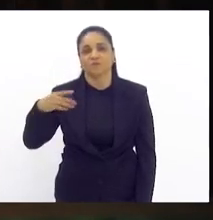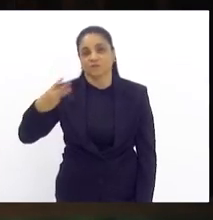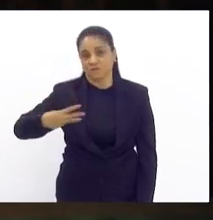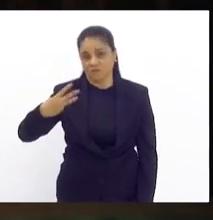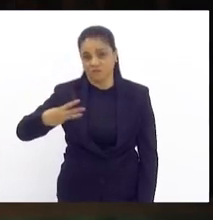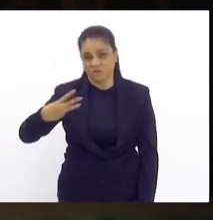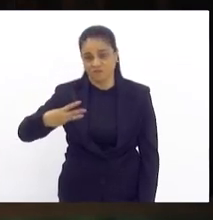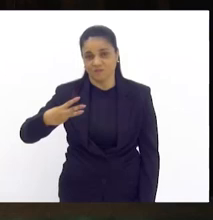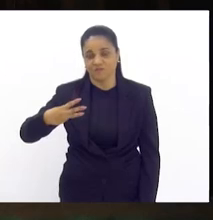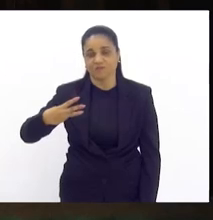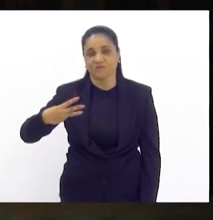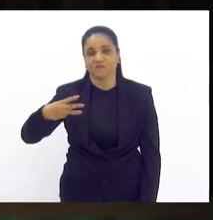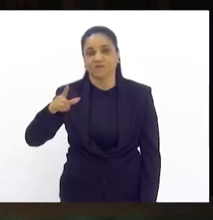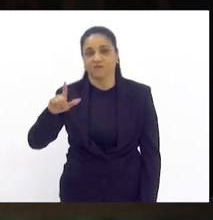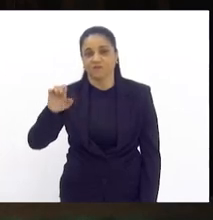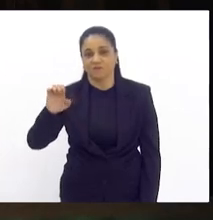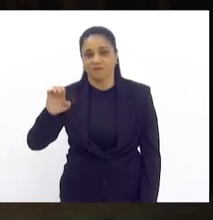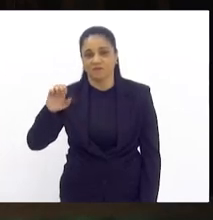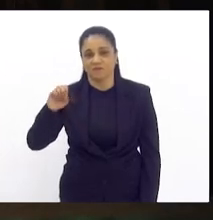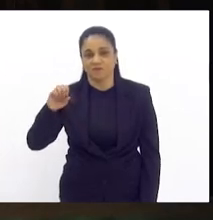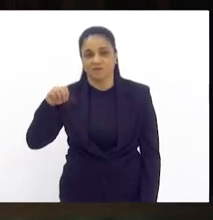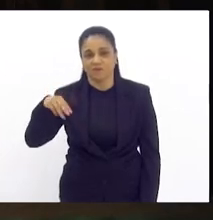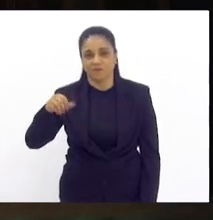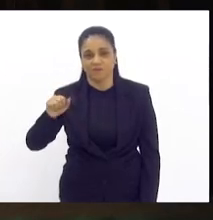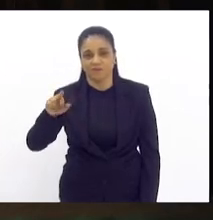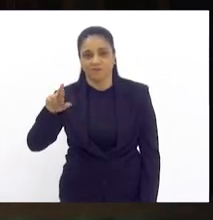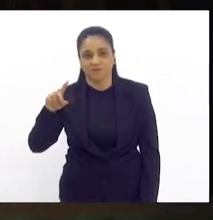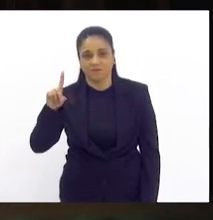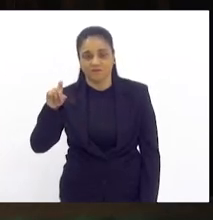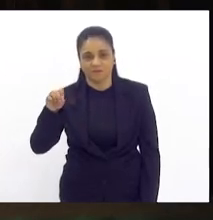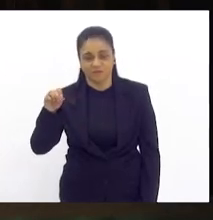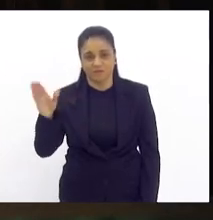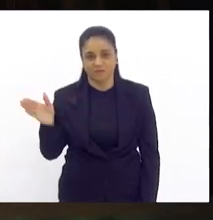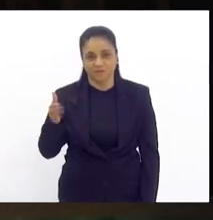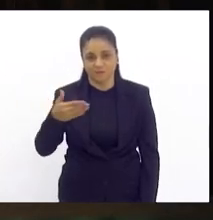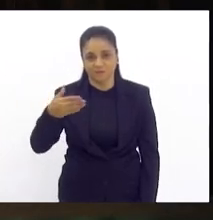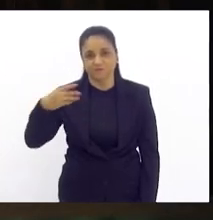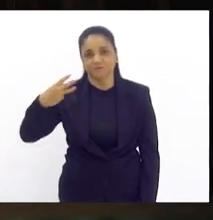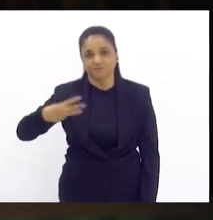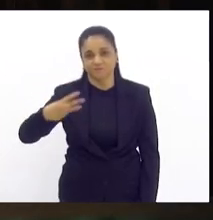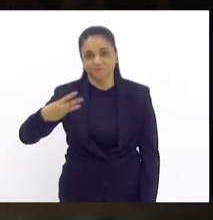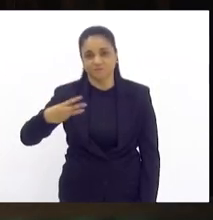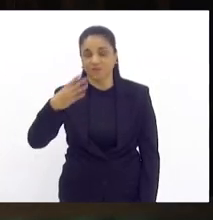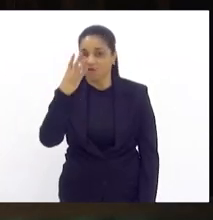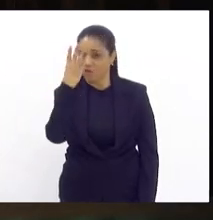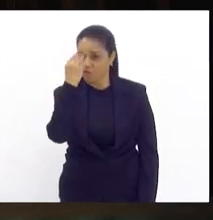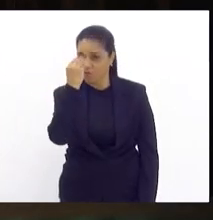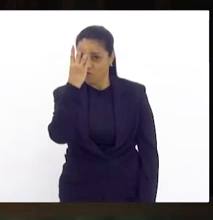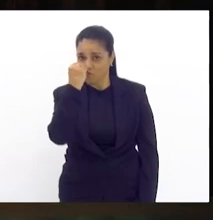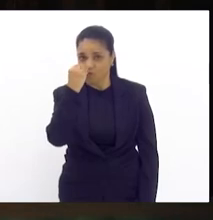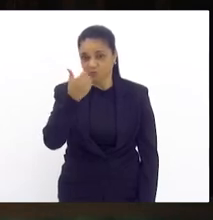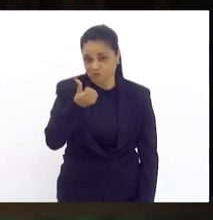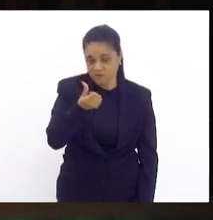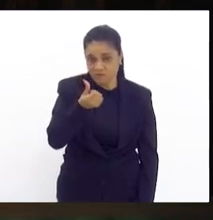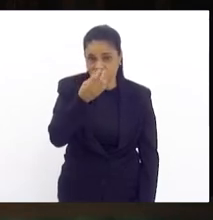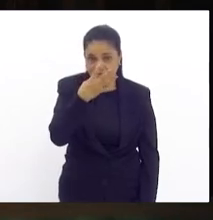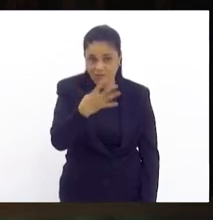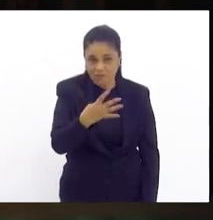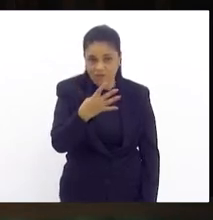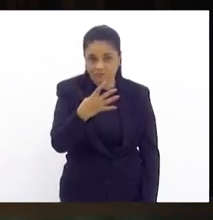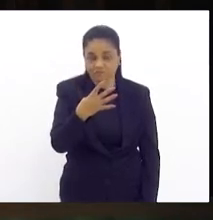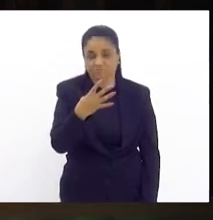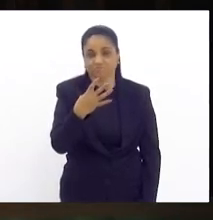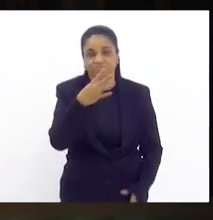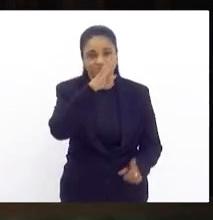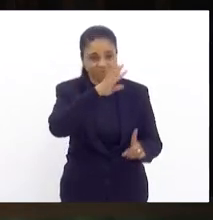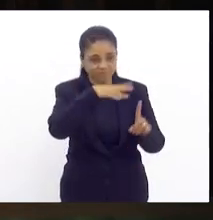Terceiro Sargento Leonardo do Nascimento de Albuquerque. A foto dos 64